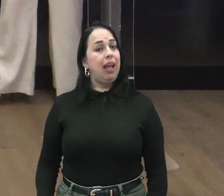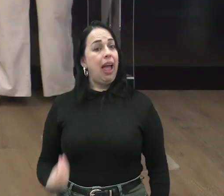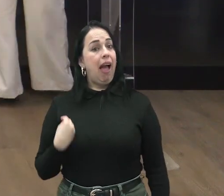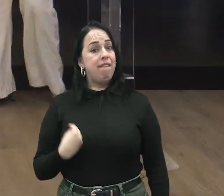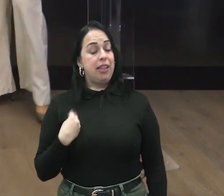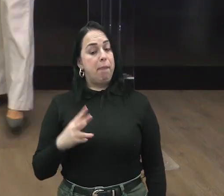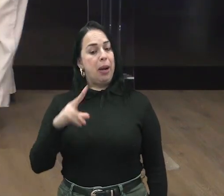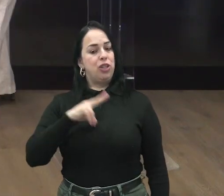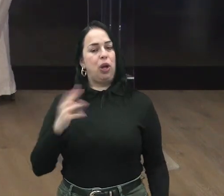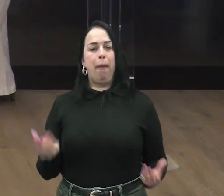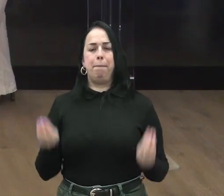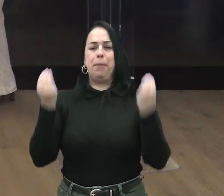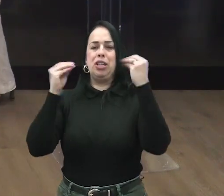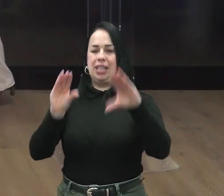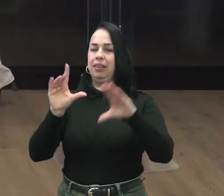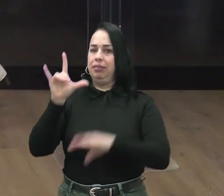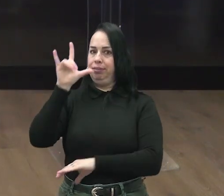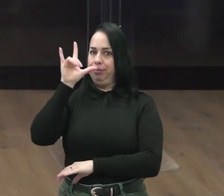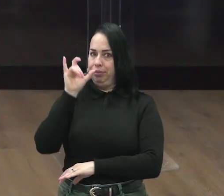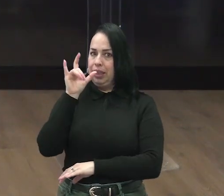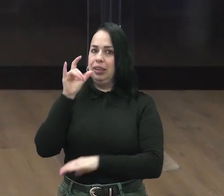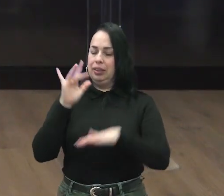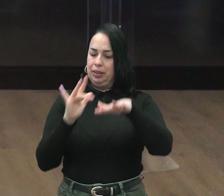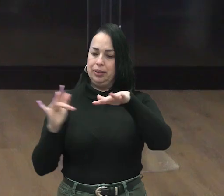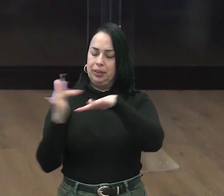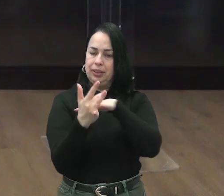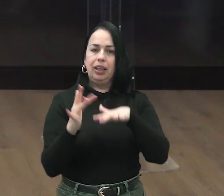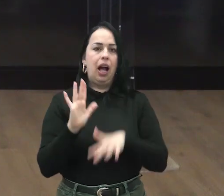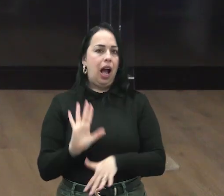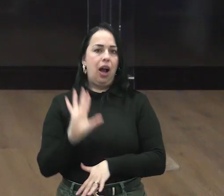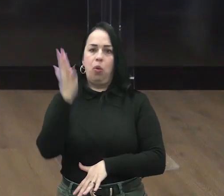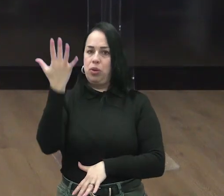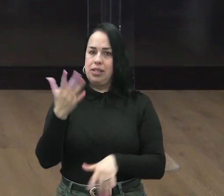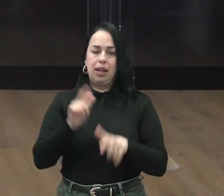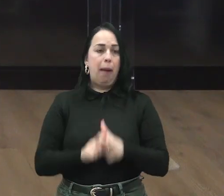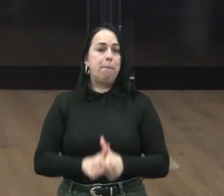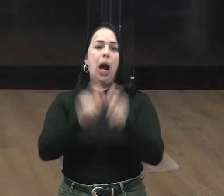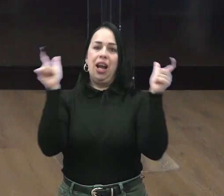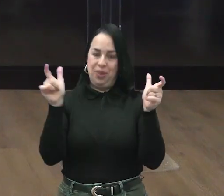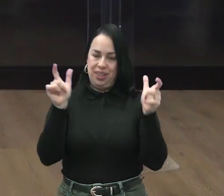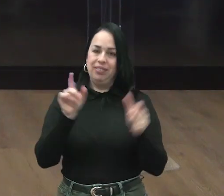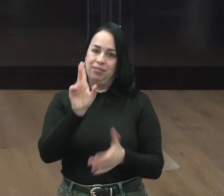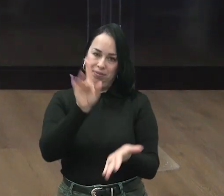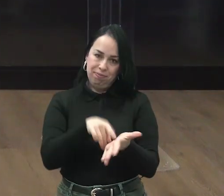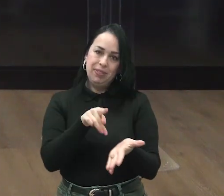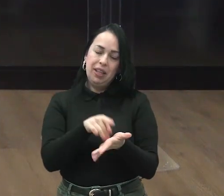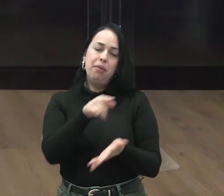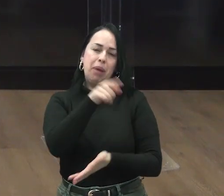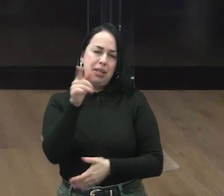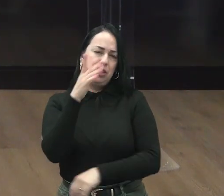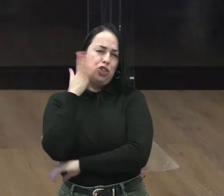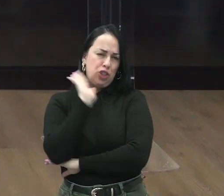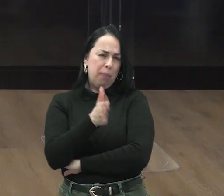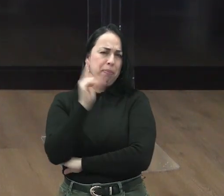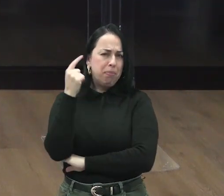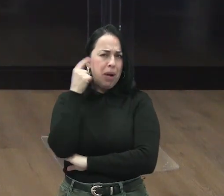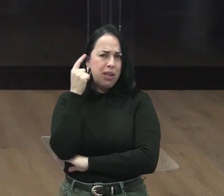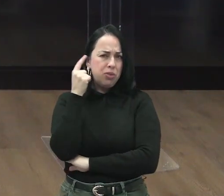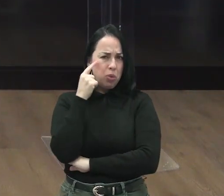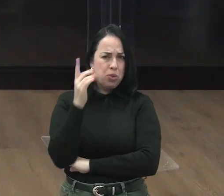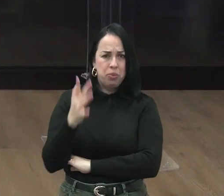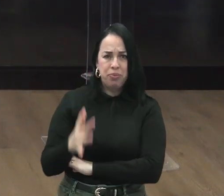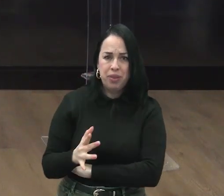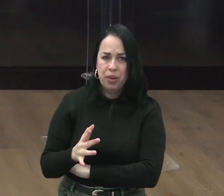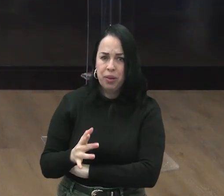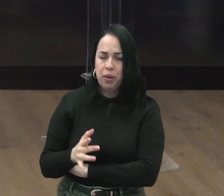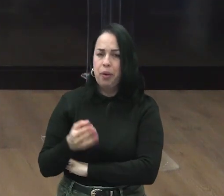exposição da vida nas redes sociais é uma realidade completamente incorporada ao dia a dia da maior parte das pessoas, não é mesmo? Agora, você já parou